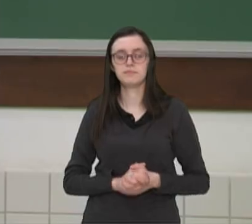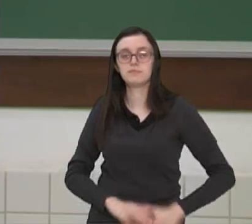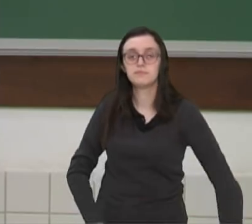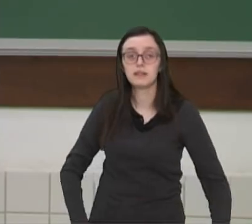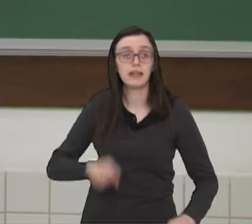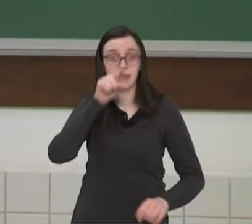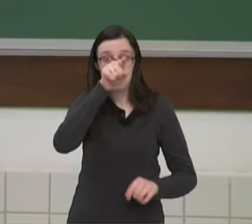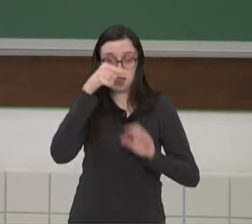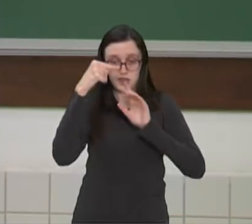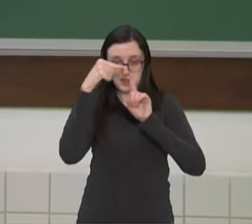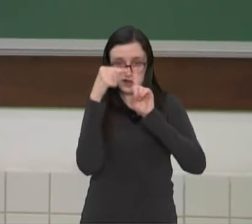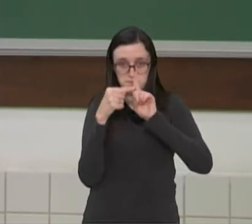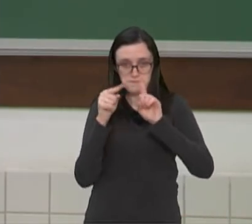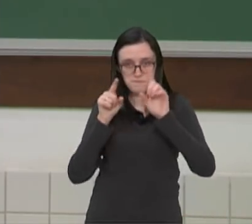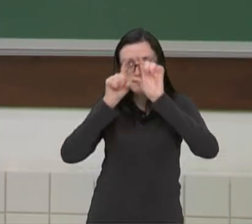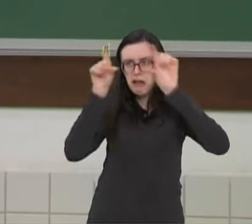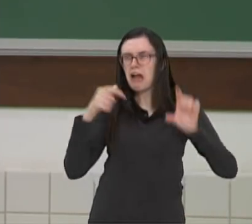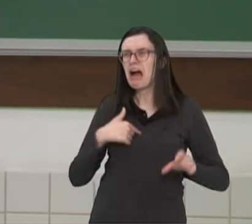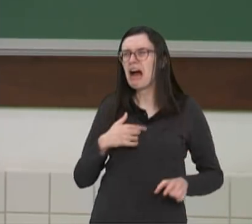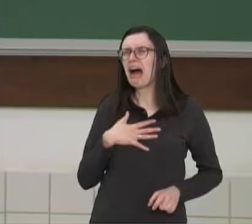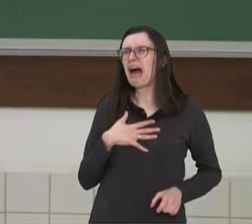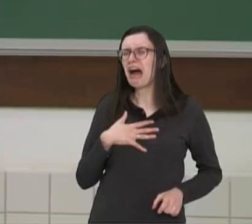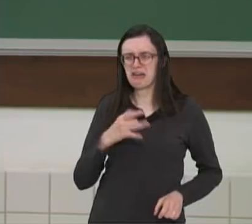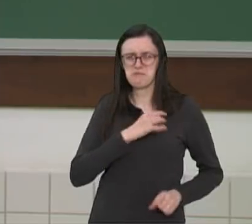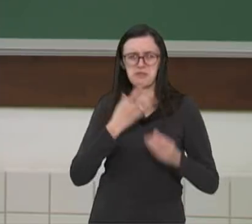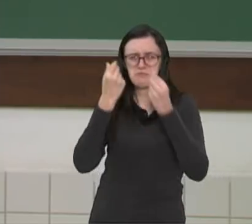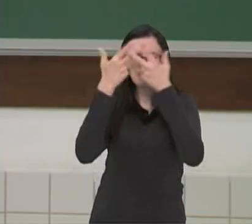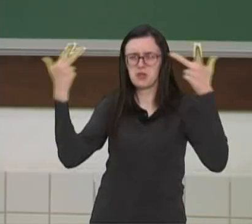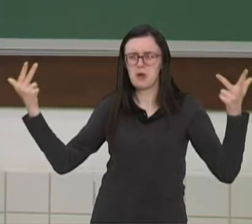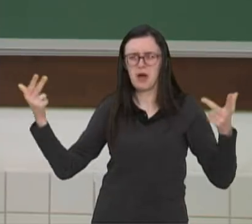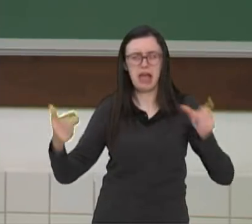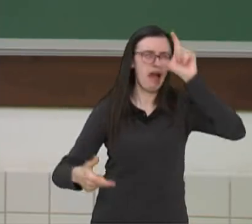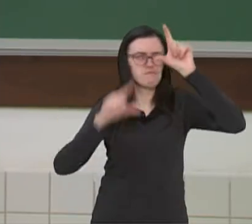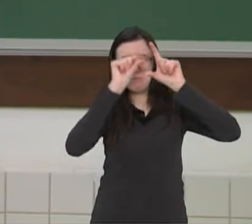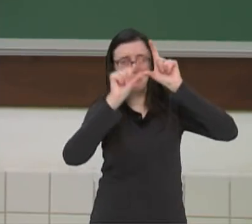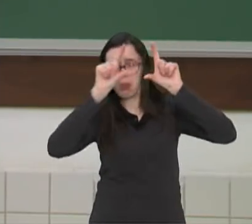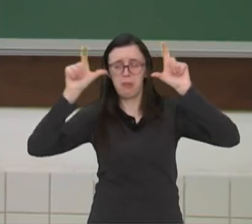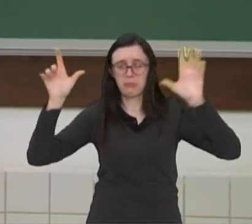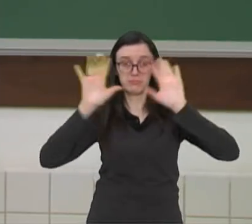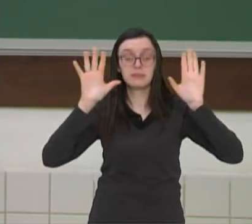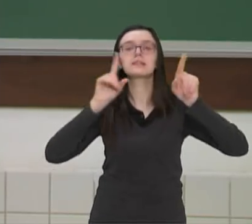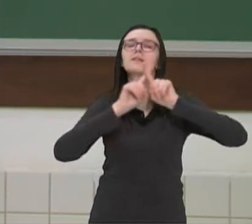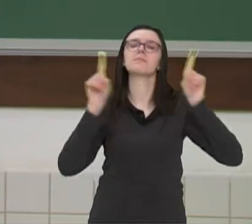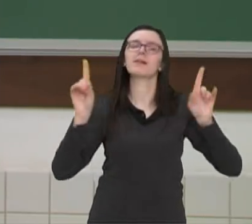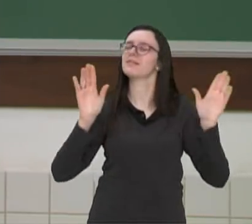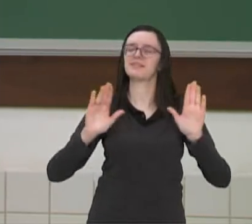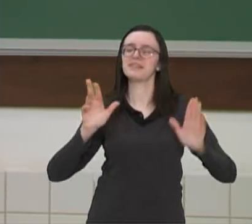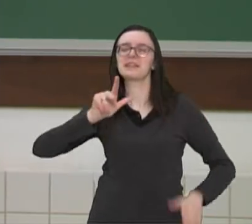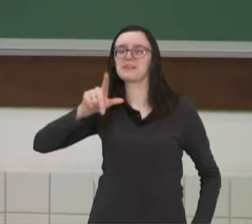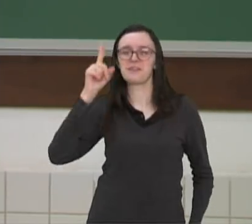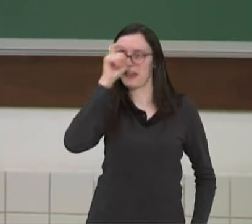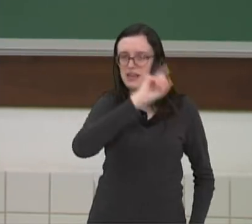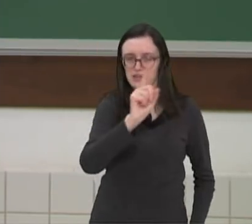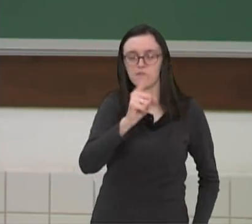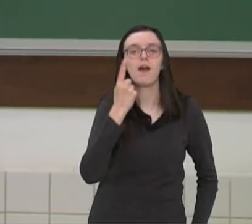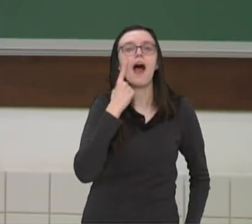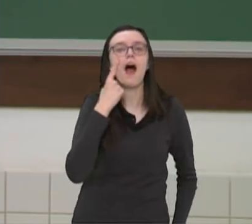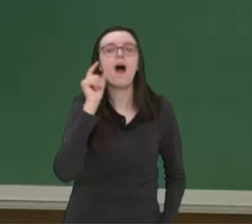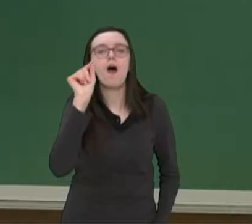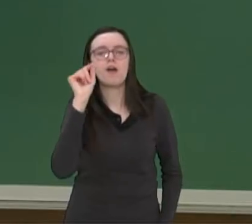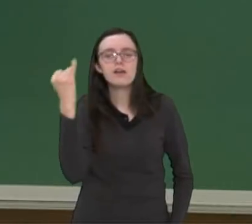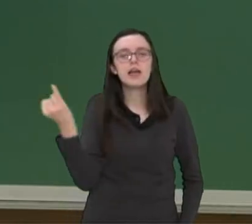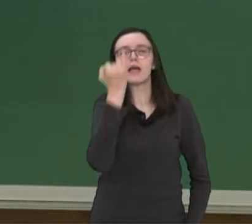Gente, esse tipo de questão, se olha, dá medo, porque ela fala um monte de coisa, tem um monte de azão, azinho, cesão, cezinho, mas ela não tem nada de difícil. Olha só o que